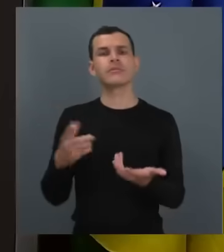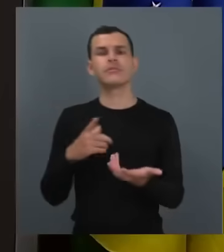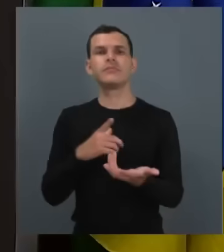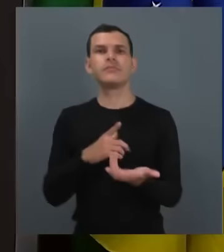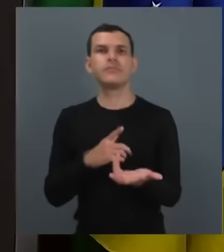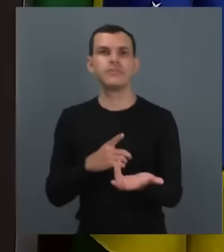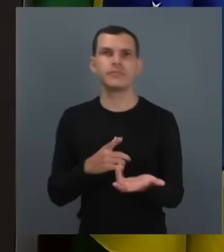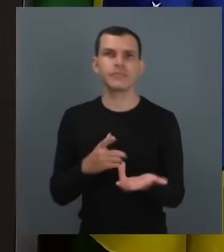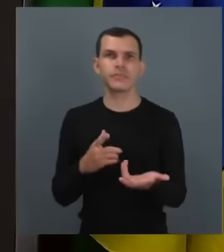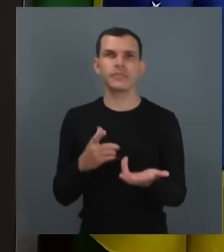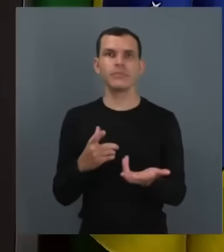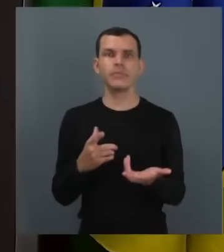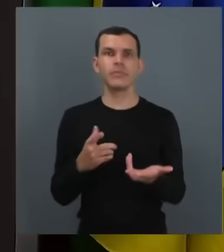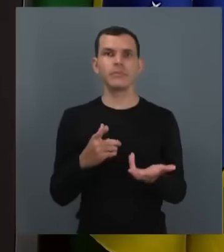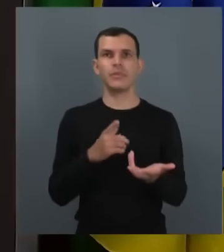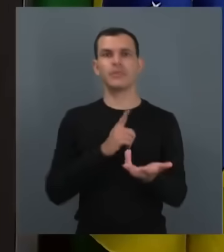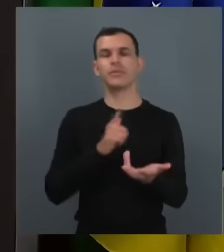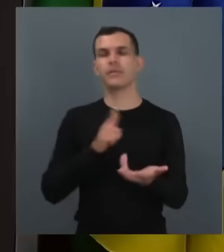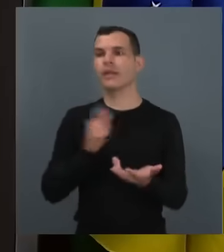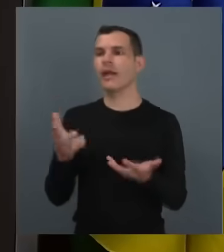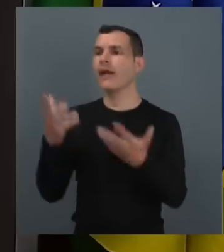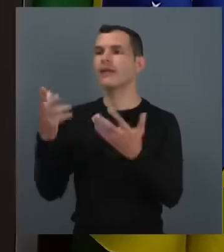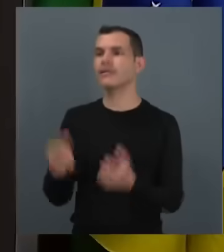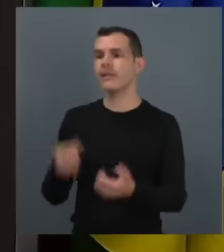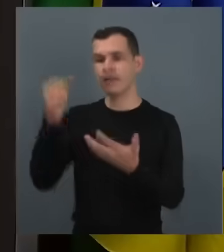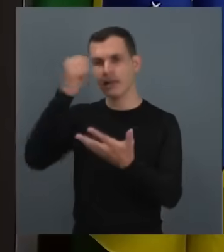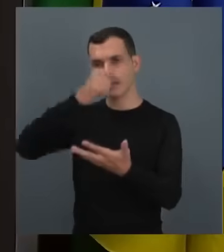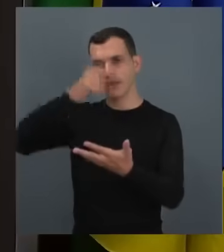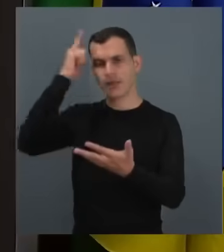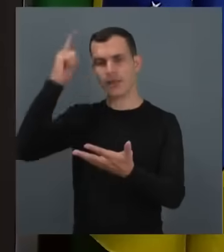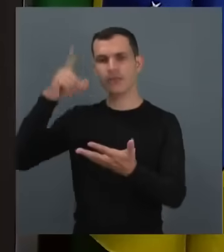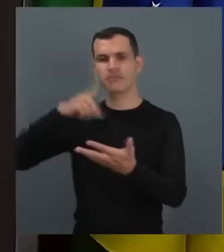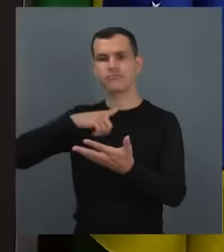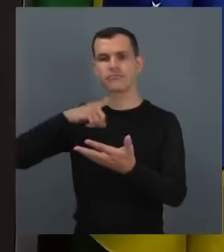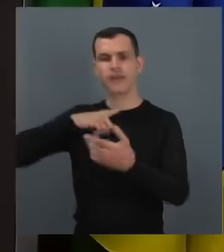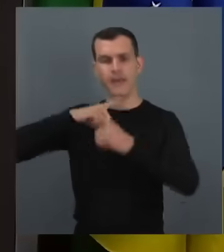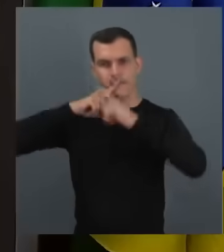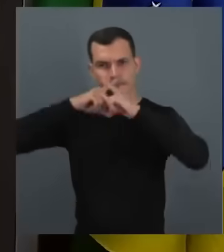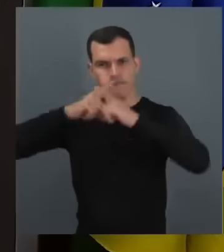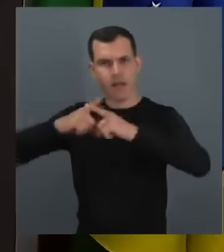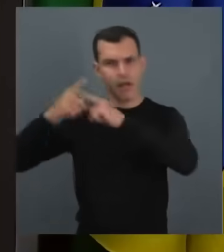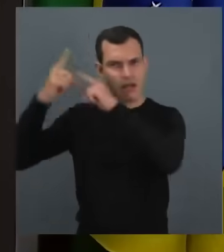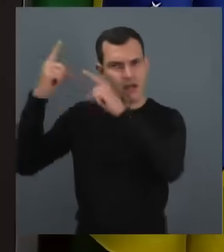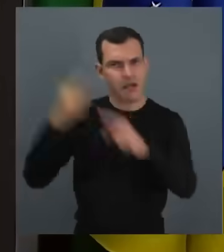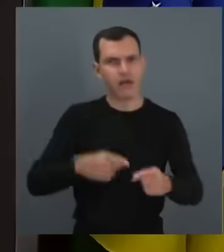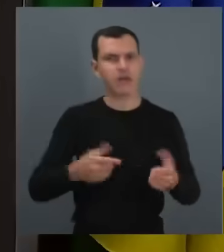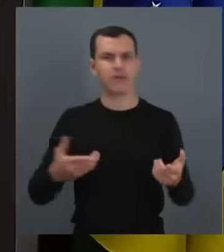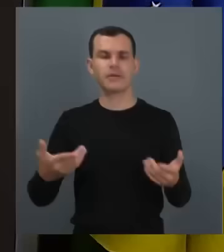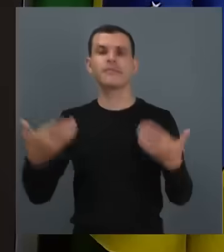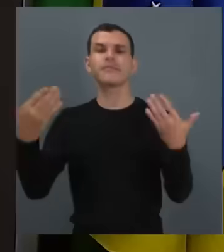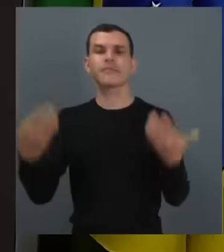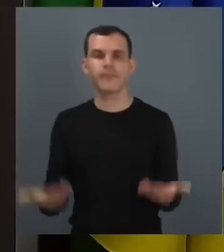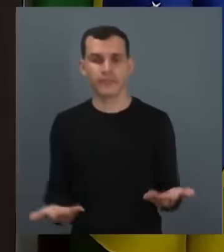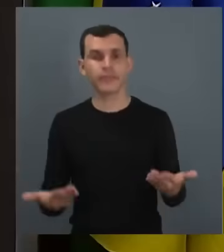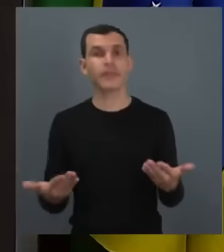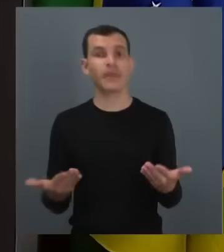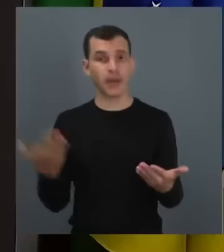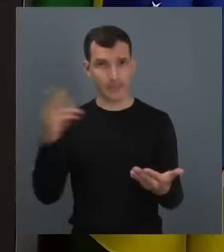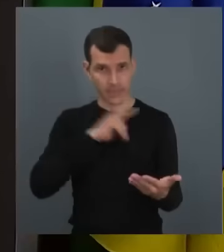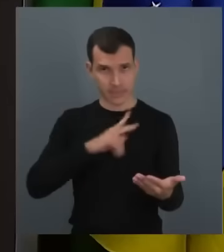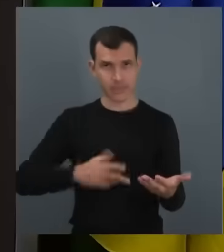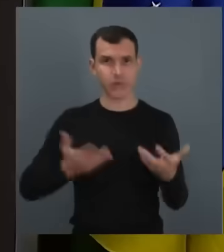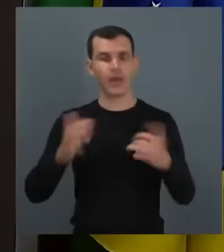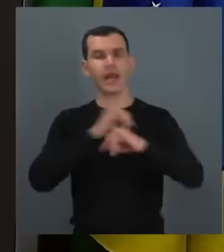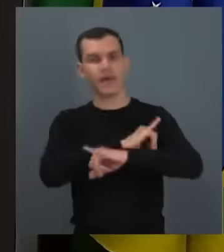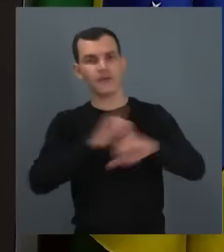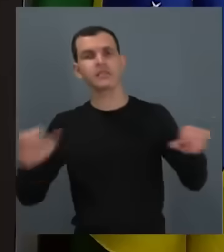medida excepcional. Senhor presidente, nesse último minuto eu encerro com o pensamento da milenar sabedoria budista, que reflete